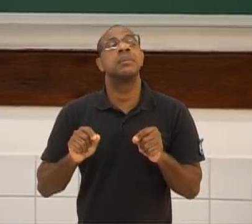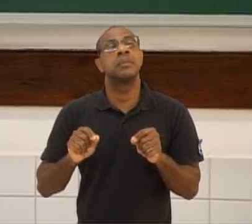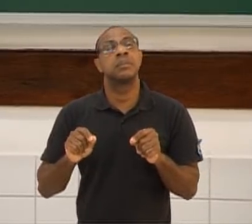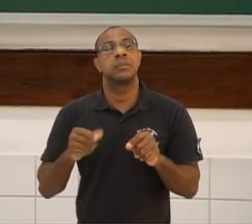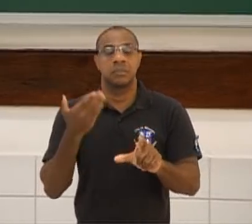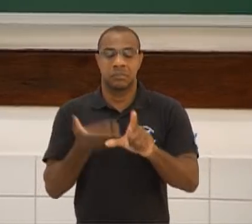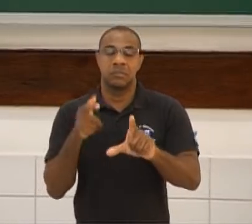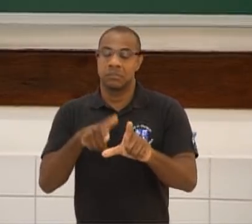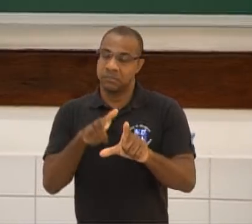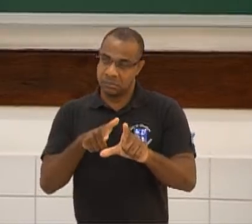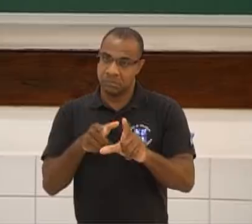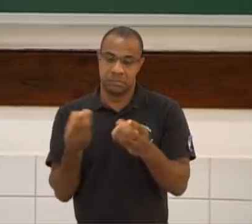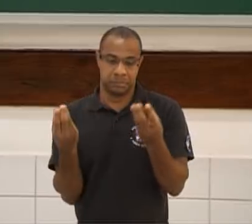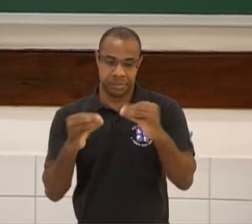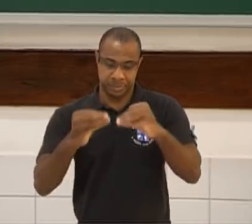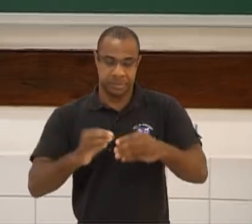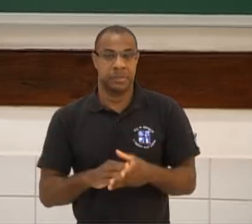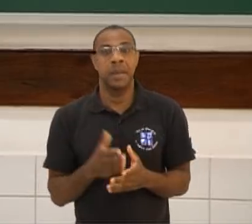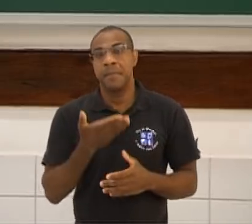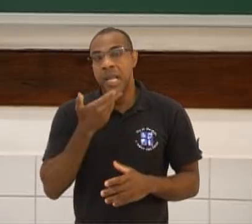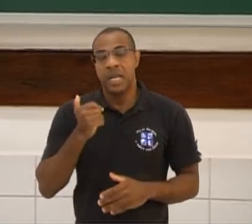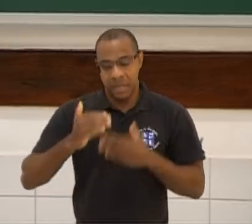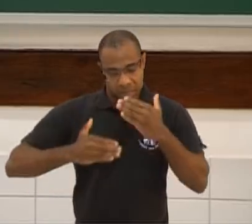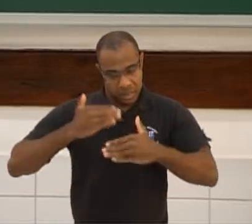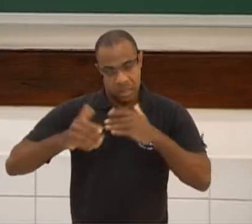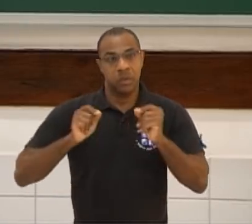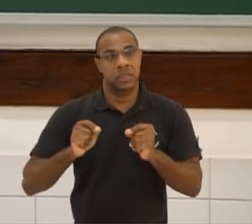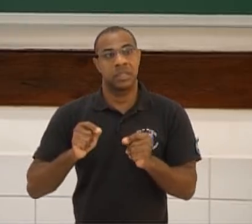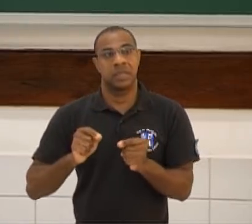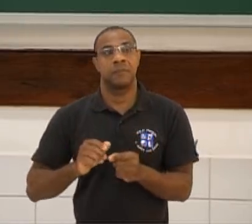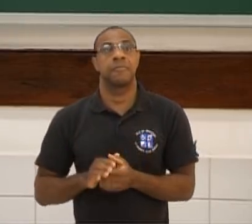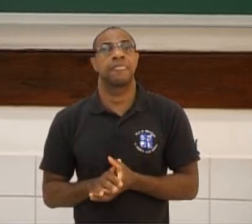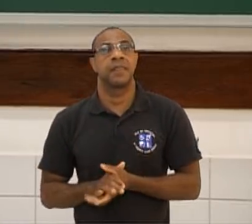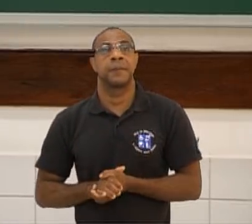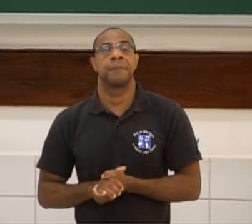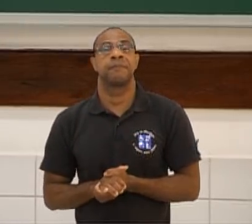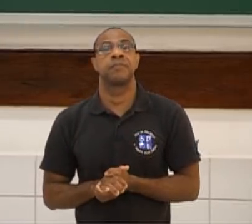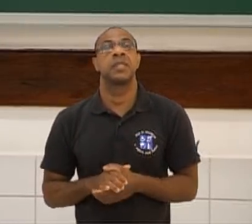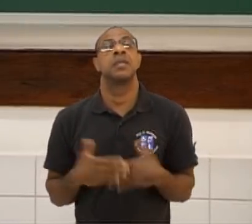no sentido de tentar melhorar, né, a vossa